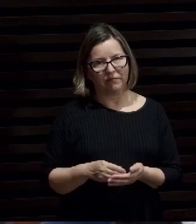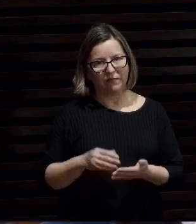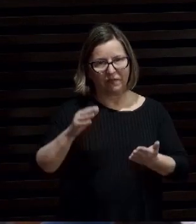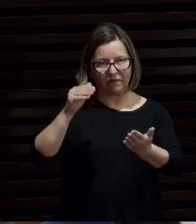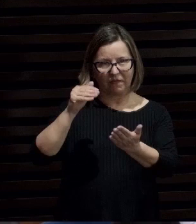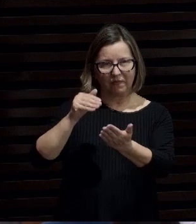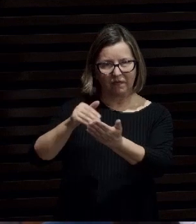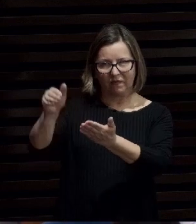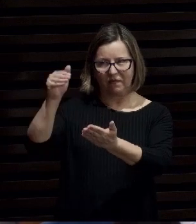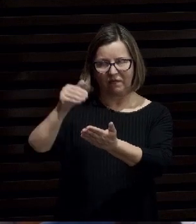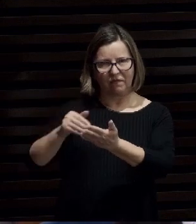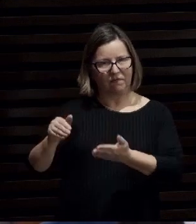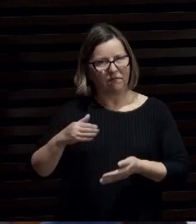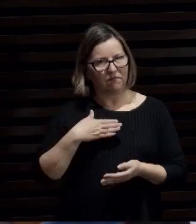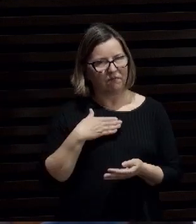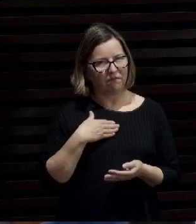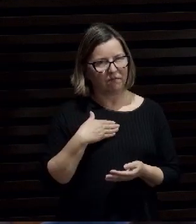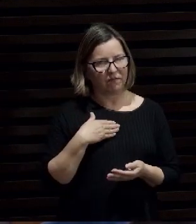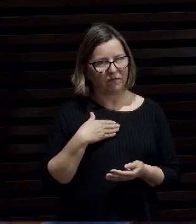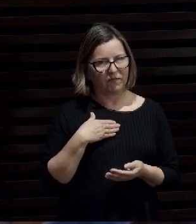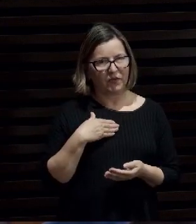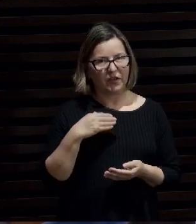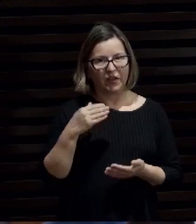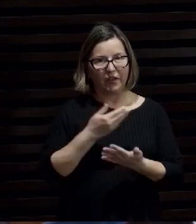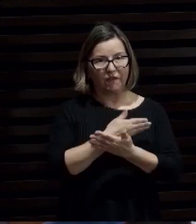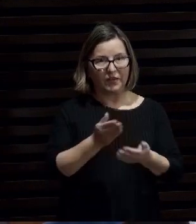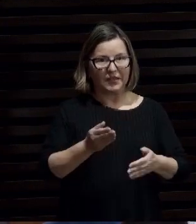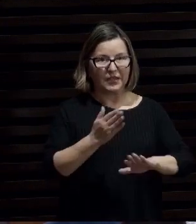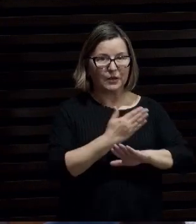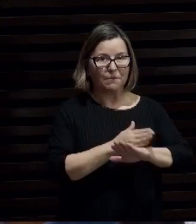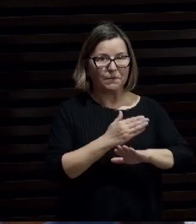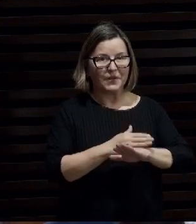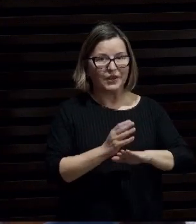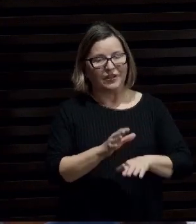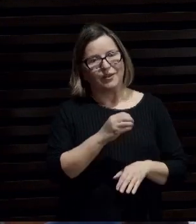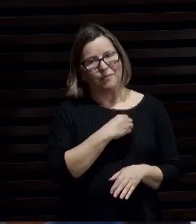Apartai-vos de mim, os que praticais a iniquidade.